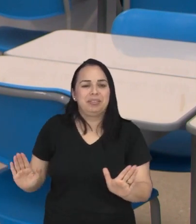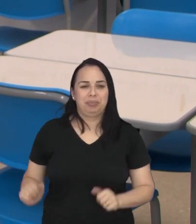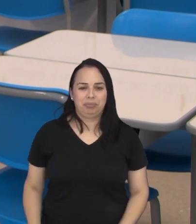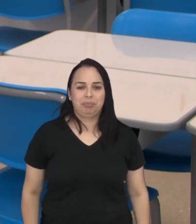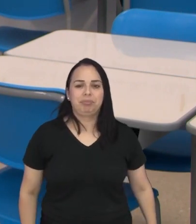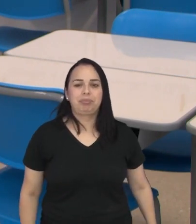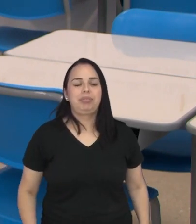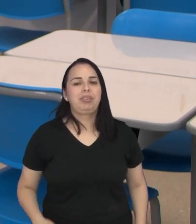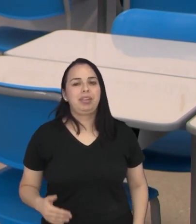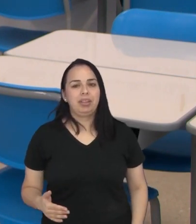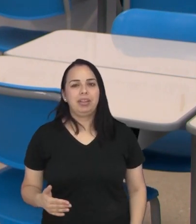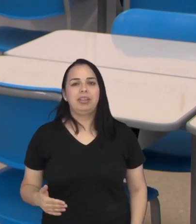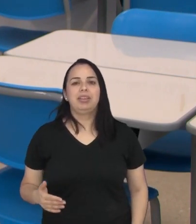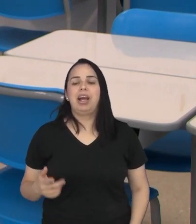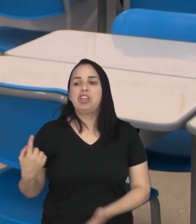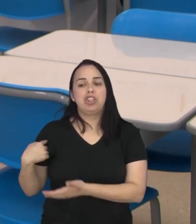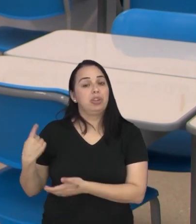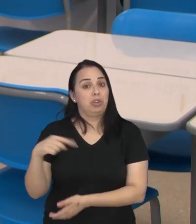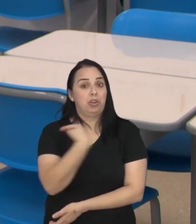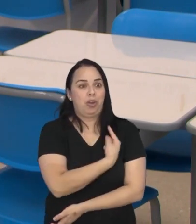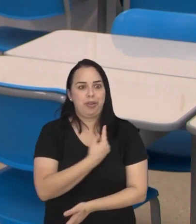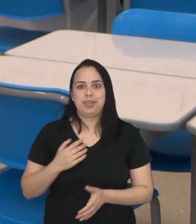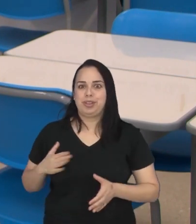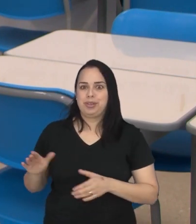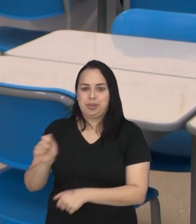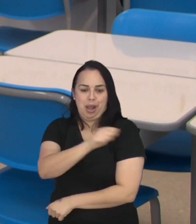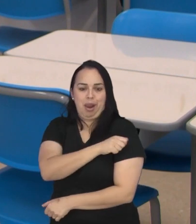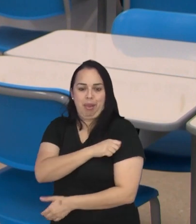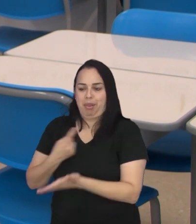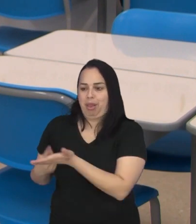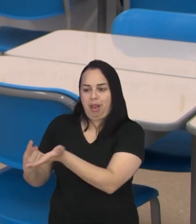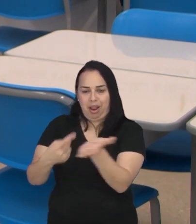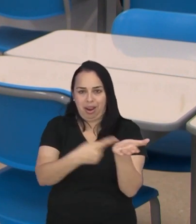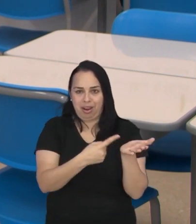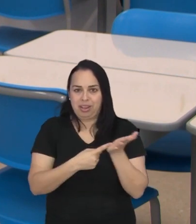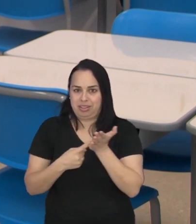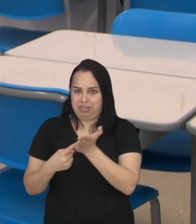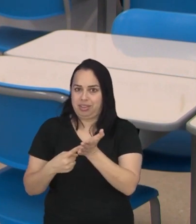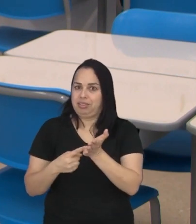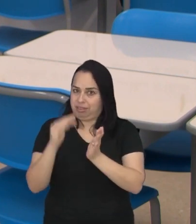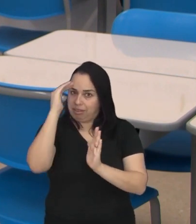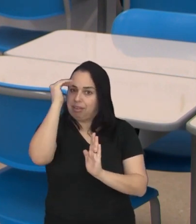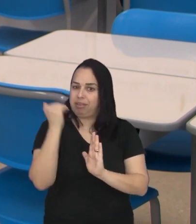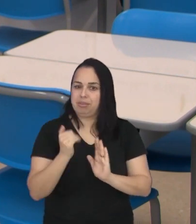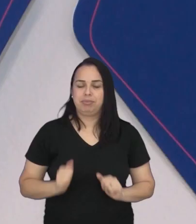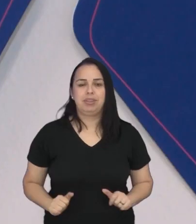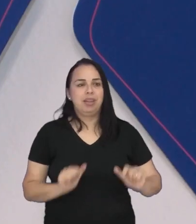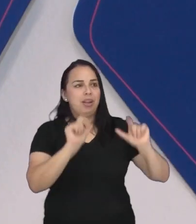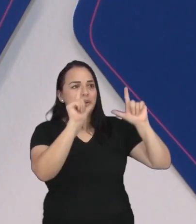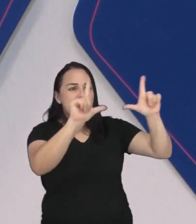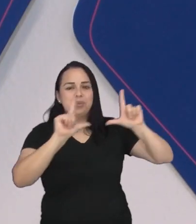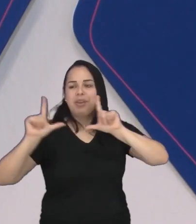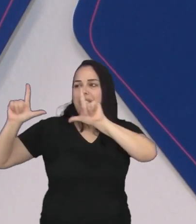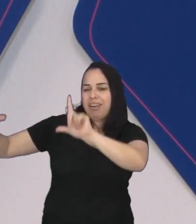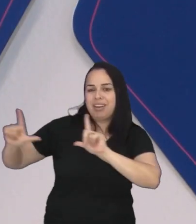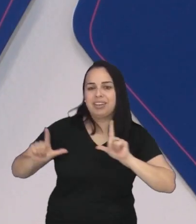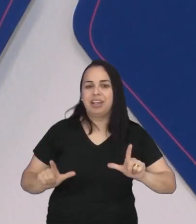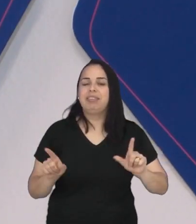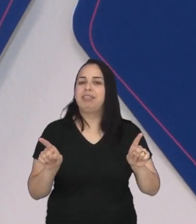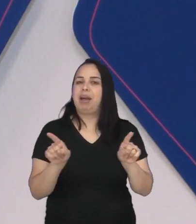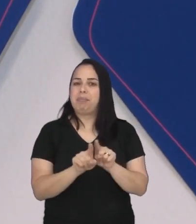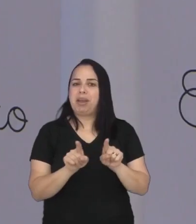acredita que a iniciativa é fundamental para o bom funcionamento do município. Os lixos, né, os resíduos de obras, do que quer que